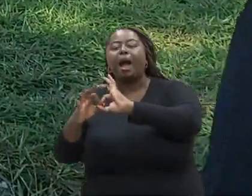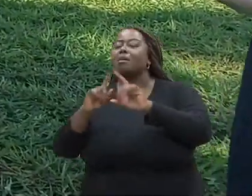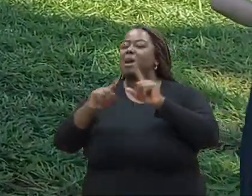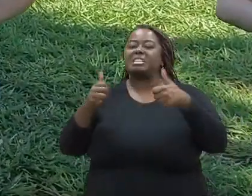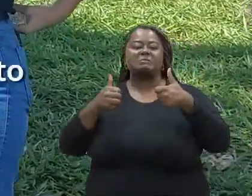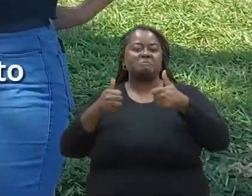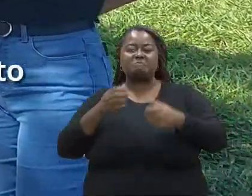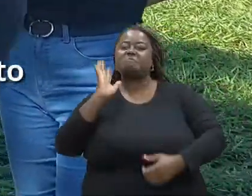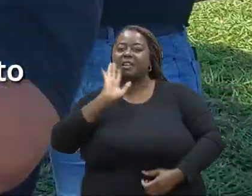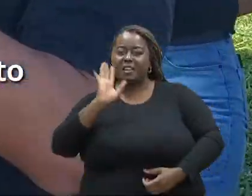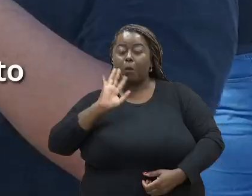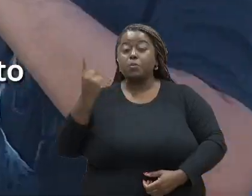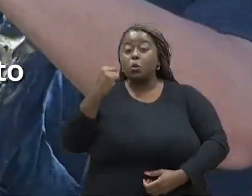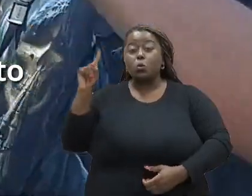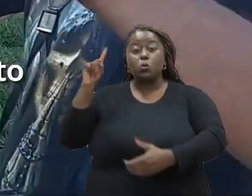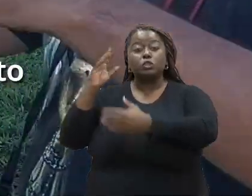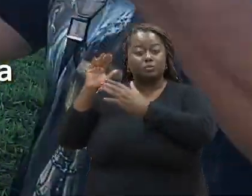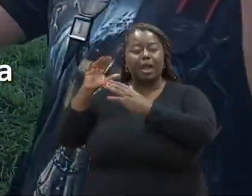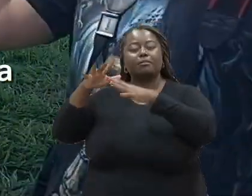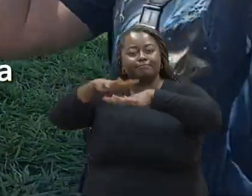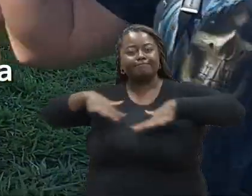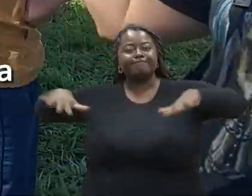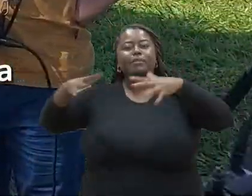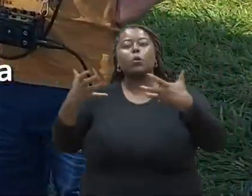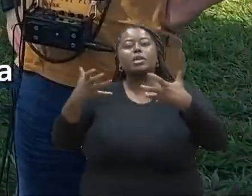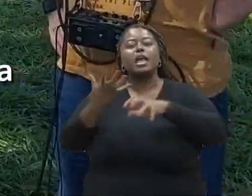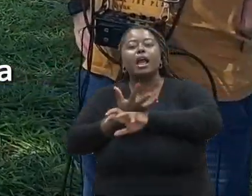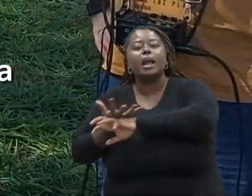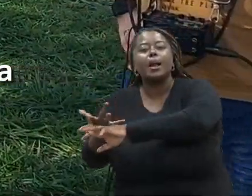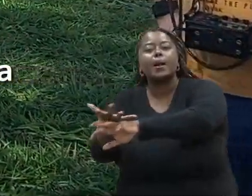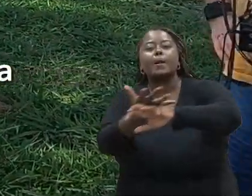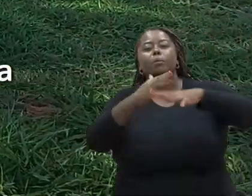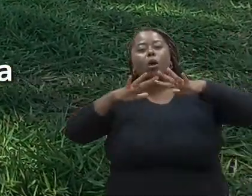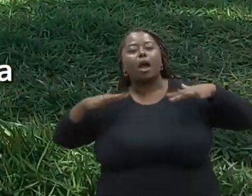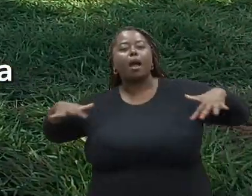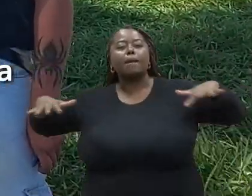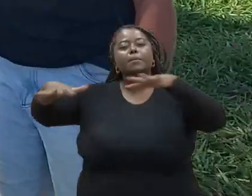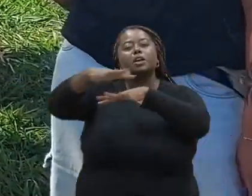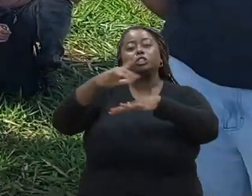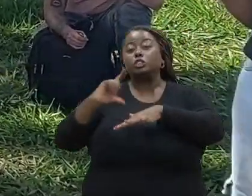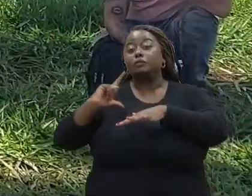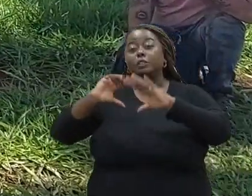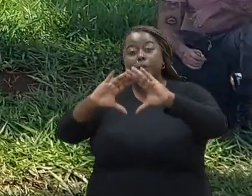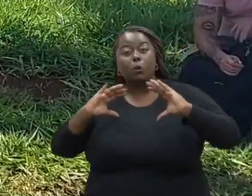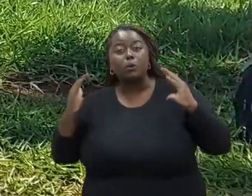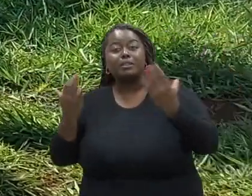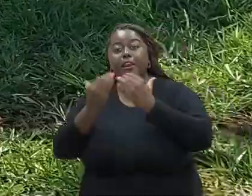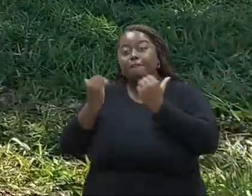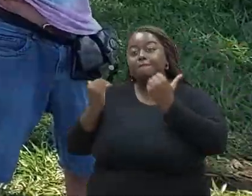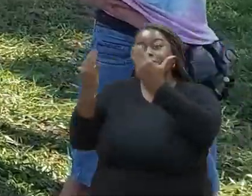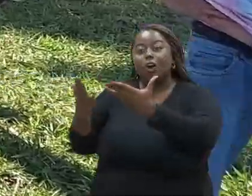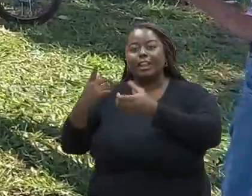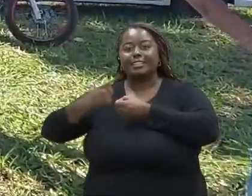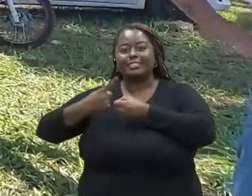última cena eu queria muito gravar num campo aberto onde tivesse ali uma comunidade fora da cidade onde o bipador